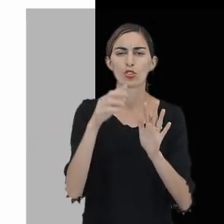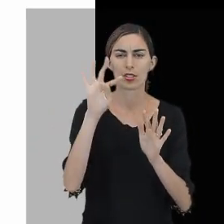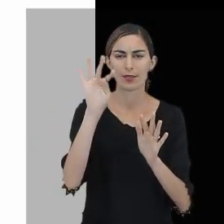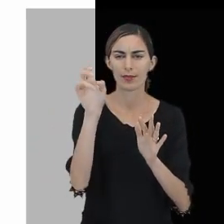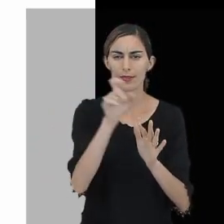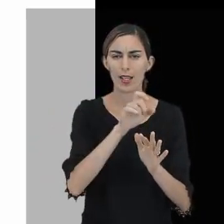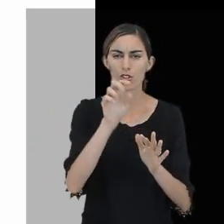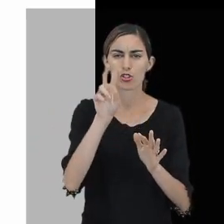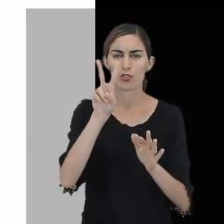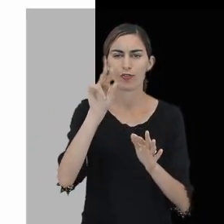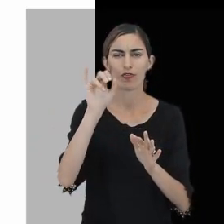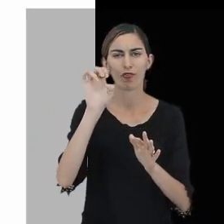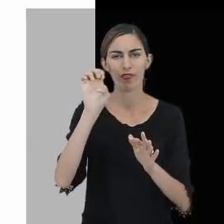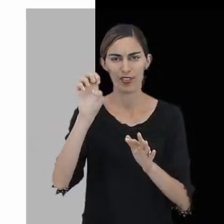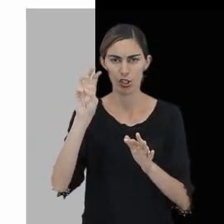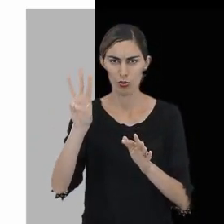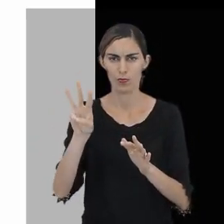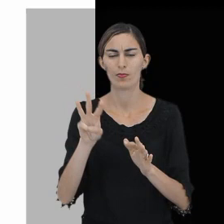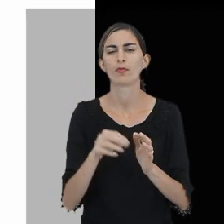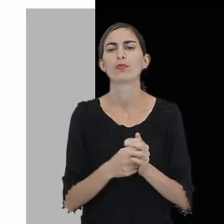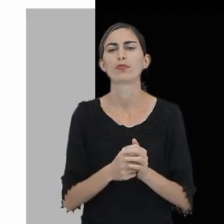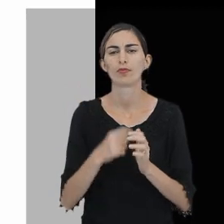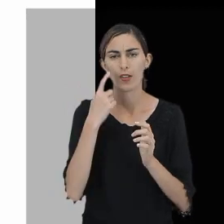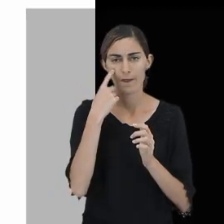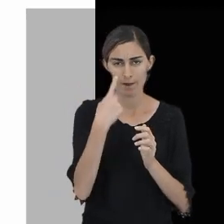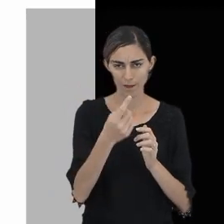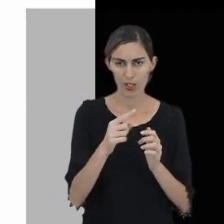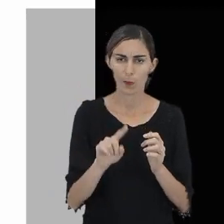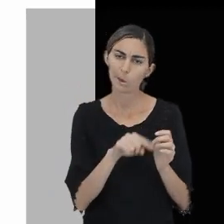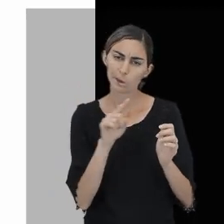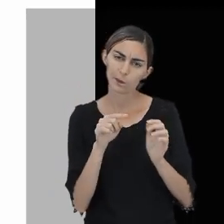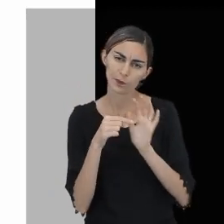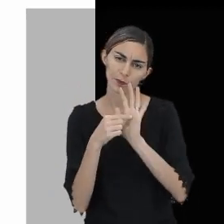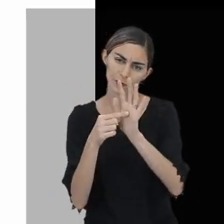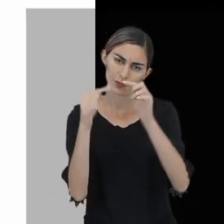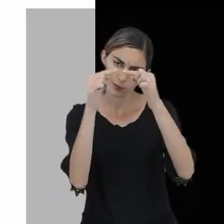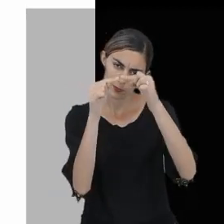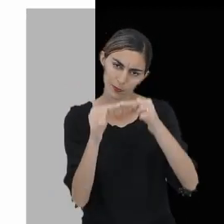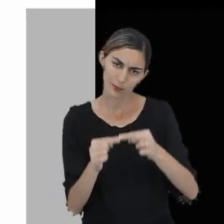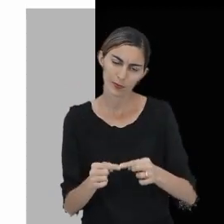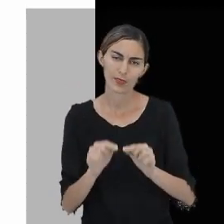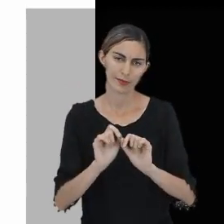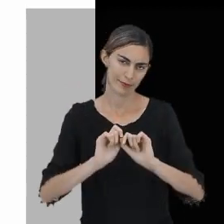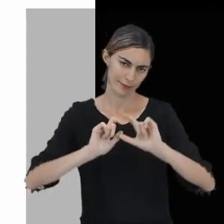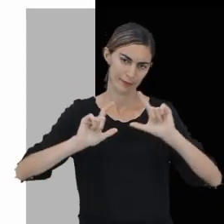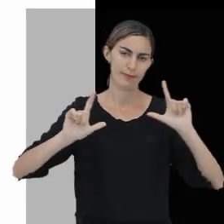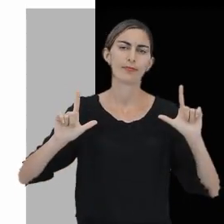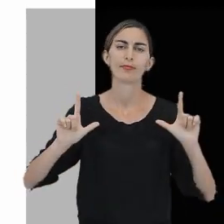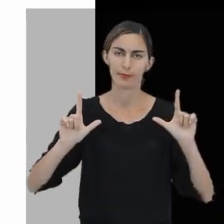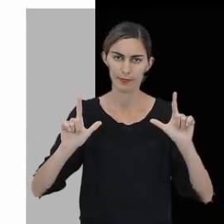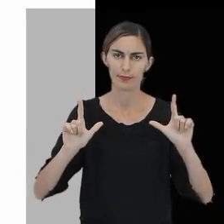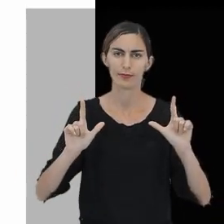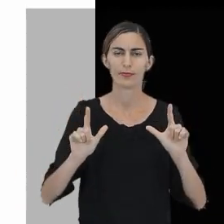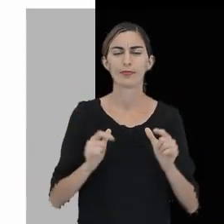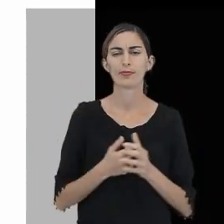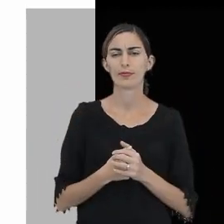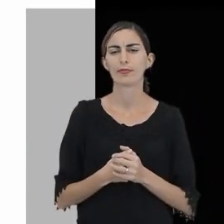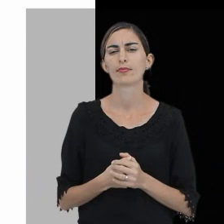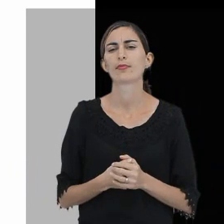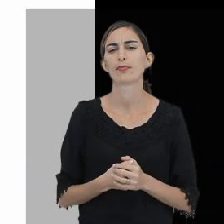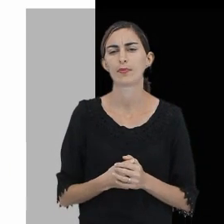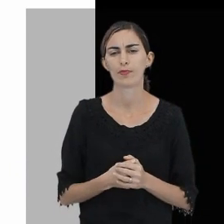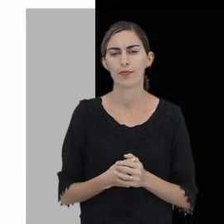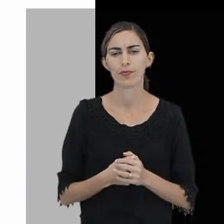então aquele lado a gente ver se a gente rodará a nossa obrigação a gente vai ver nessa tela é aquilo que vai aparecer na tela